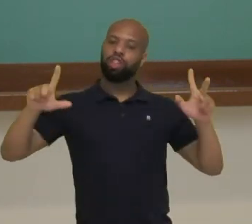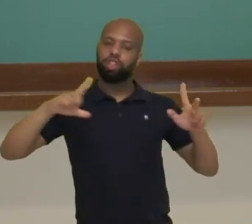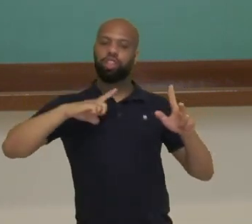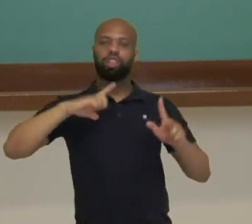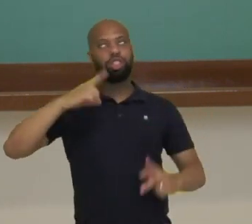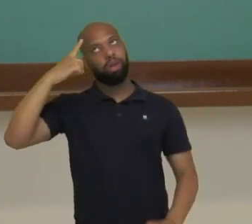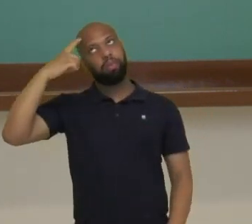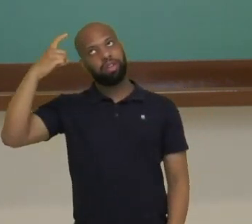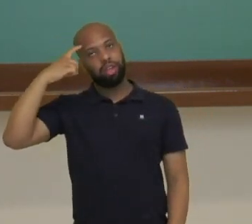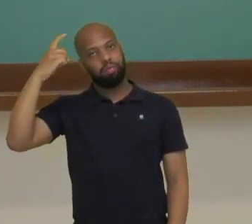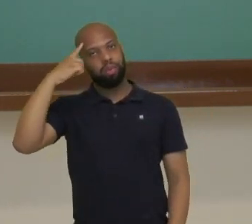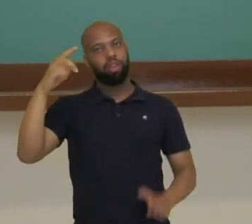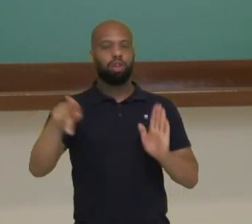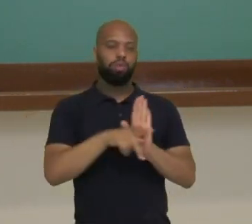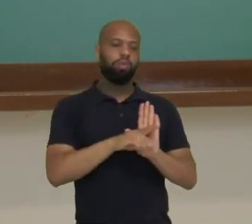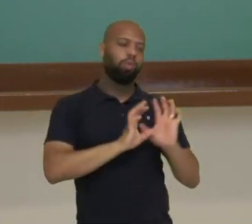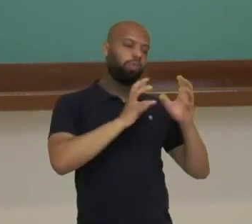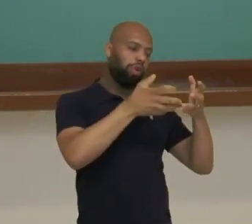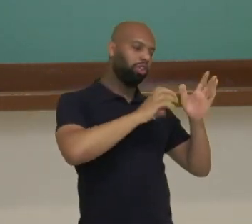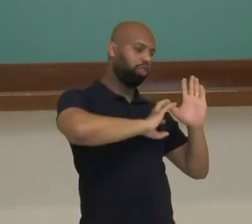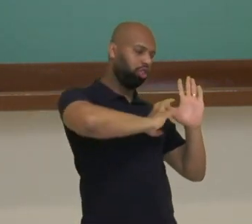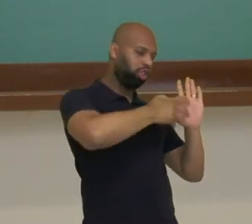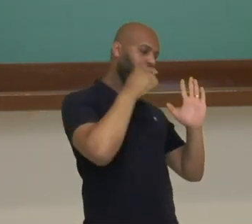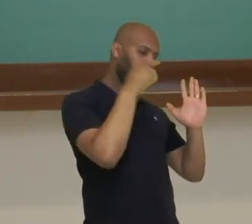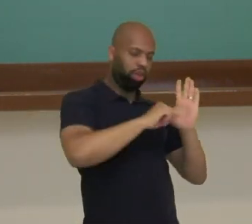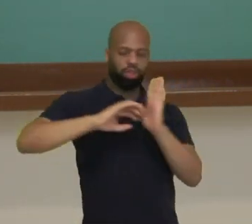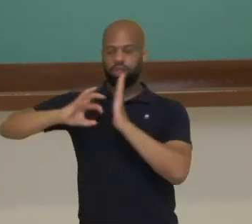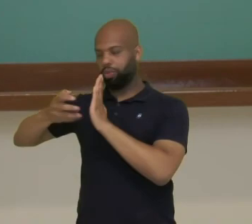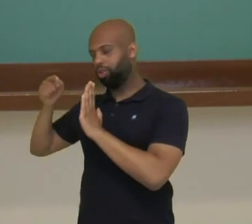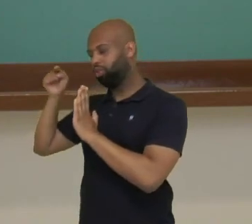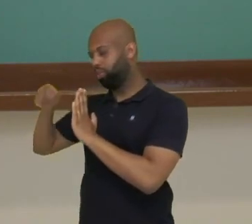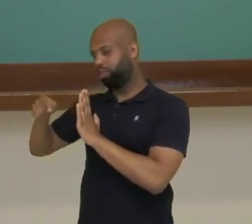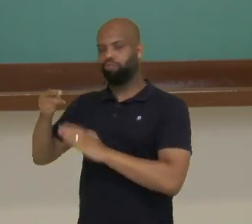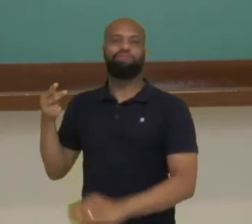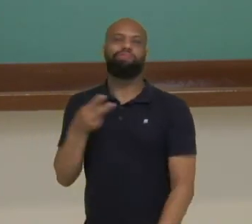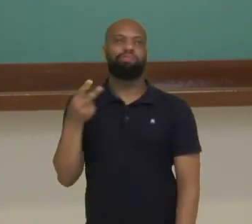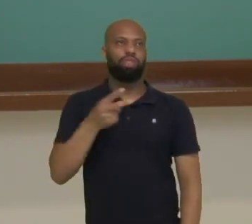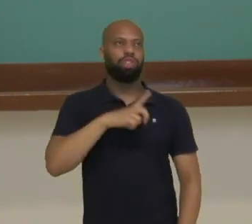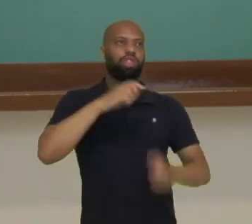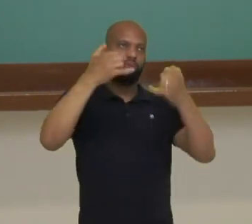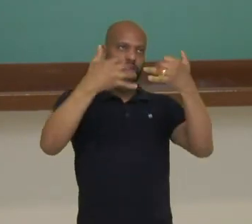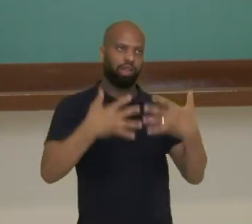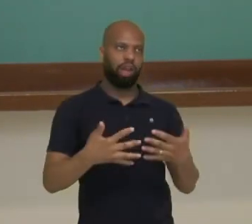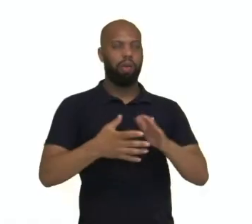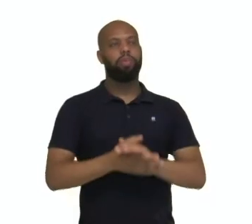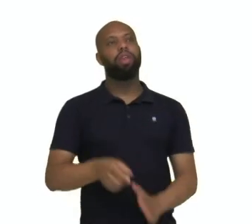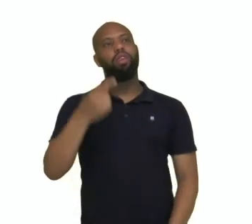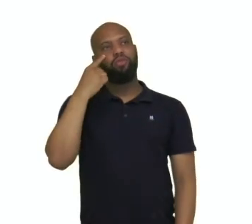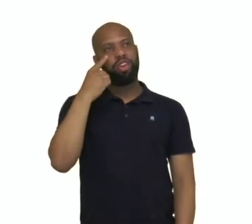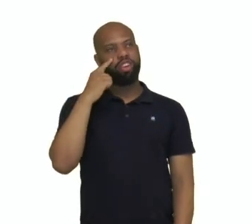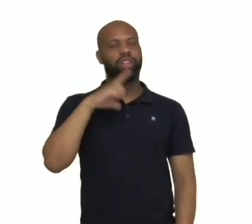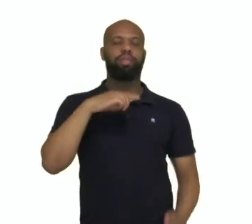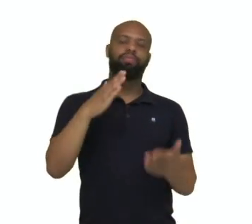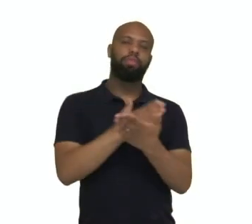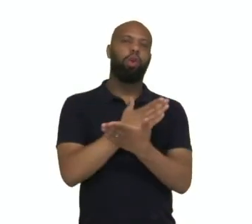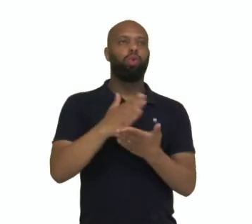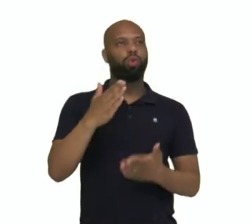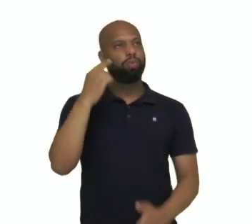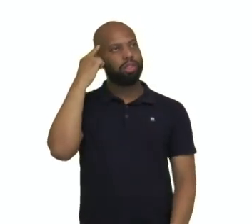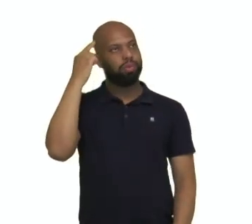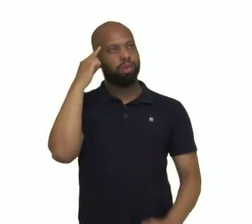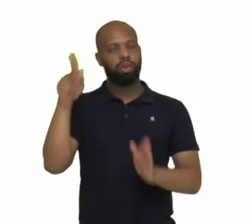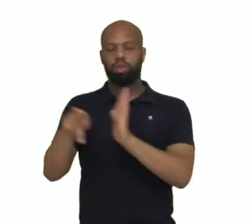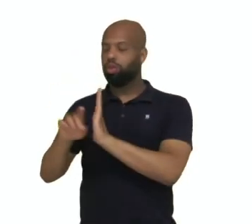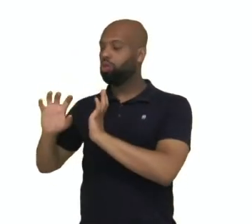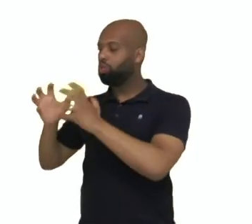de ideias entre os partidos liberal e o conservador. Bom, algumas das ideias, né? Dos liberais